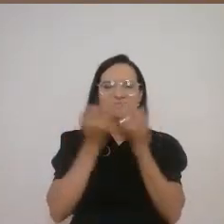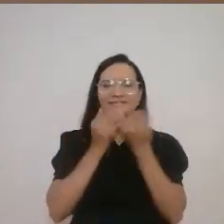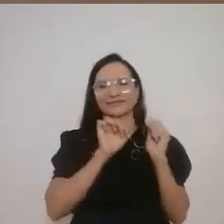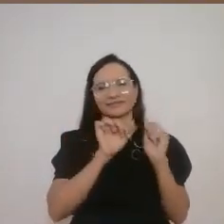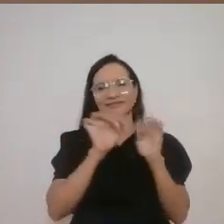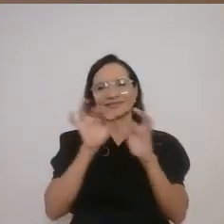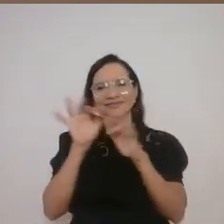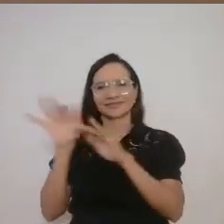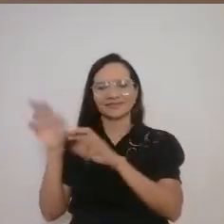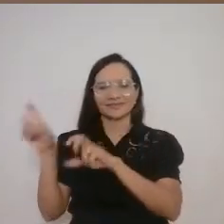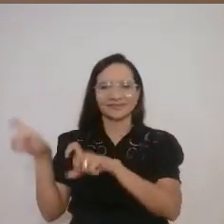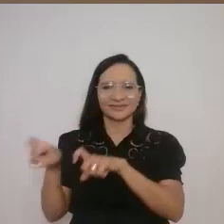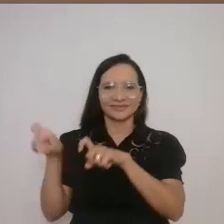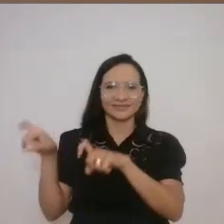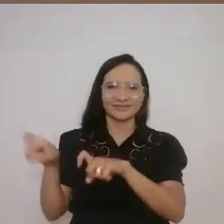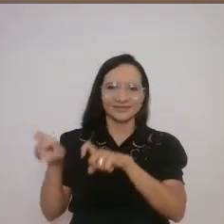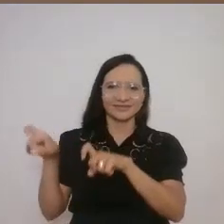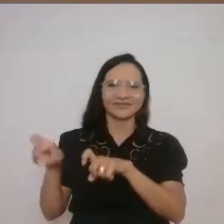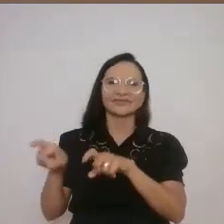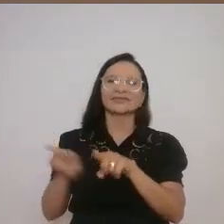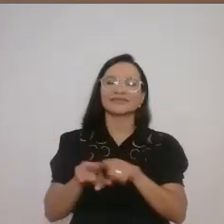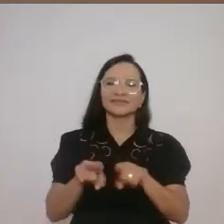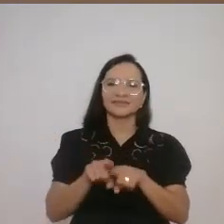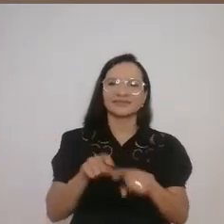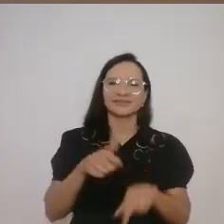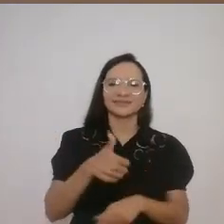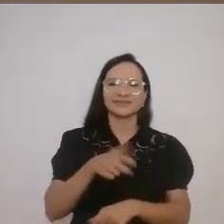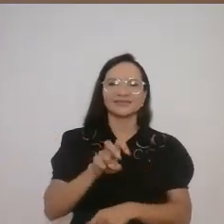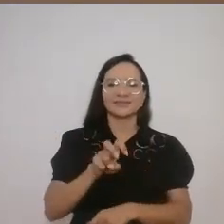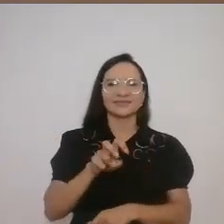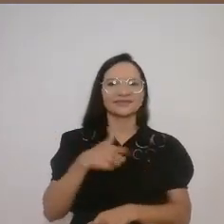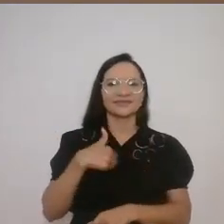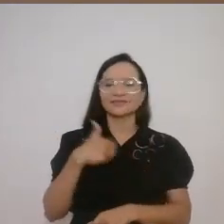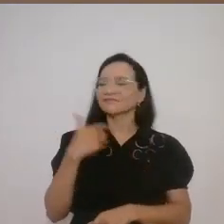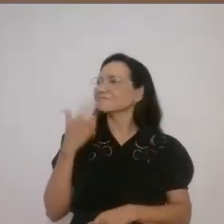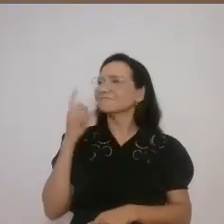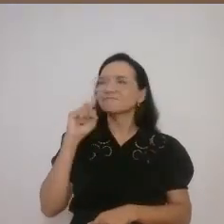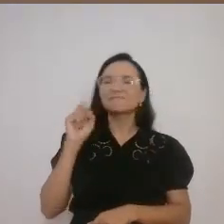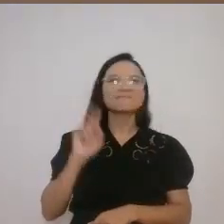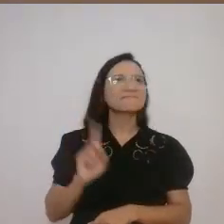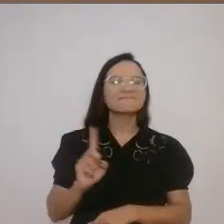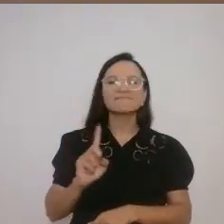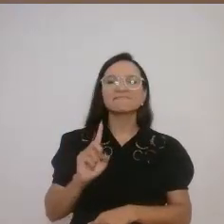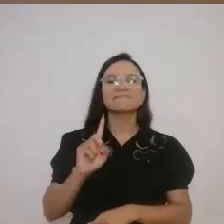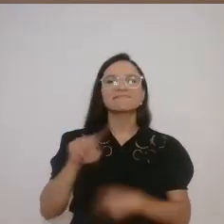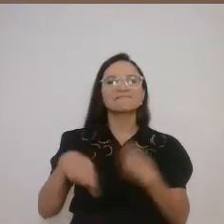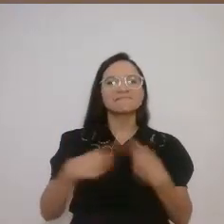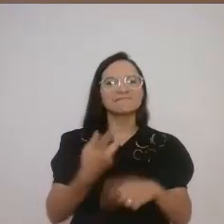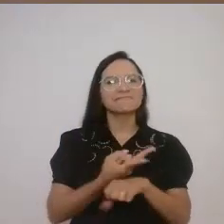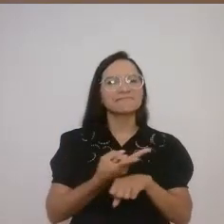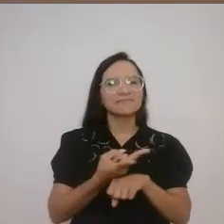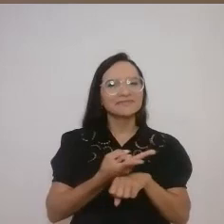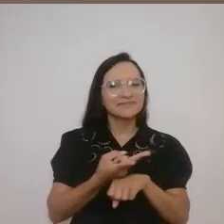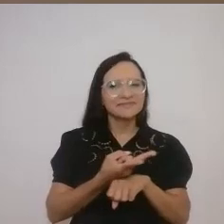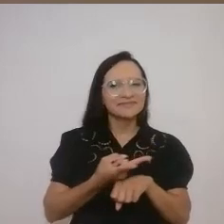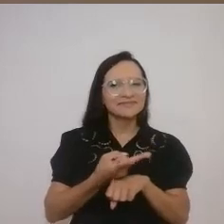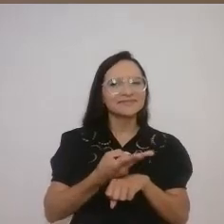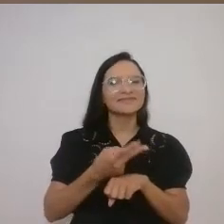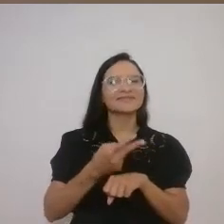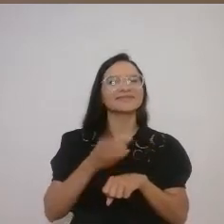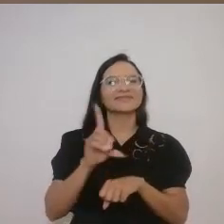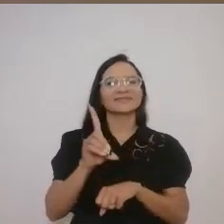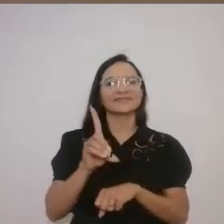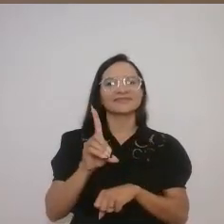Mas é isso. E com relação aos 15 anos, eu confesso que eu não me lembrava. Vou procurar depois me certificar se é dia 22 ou dia